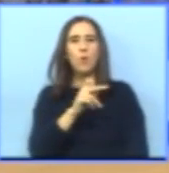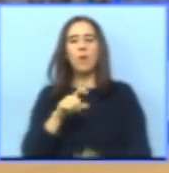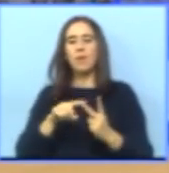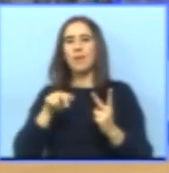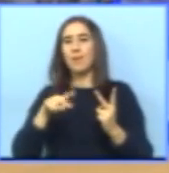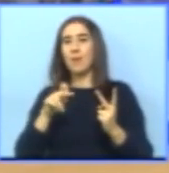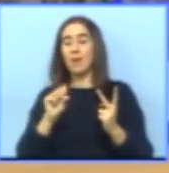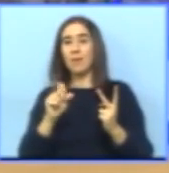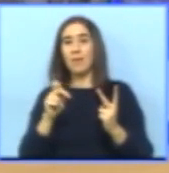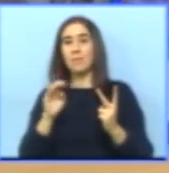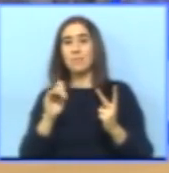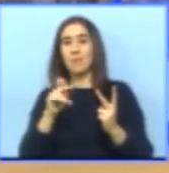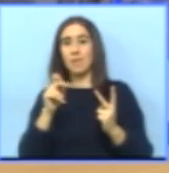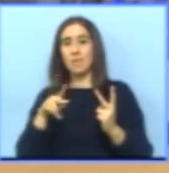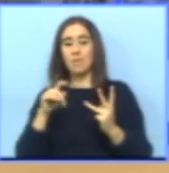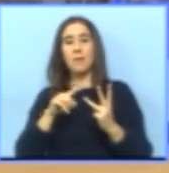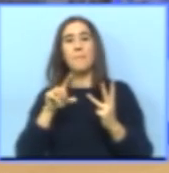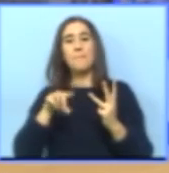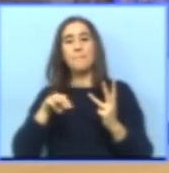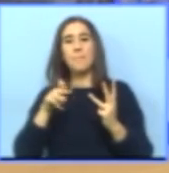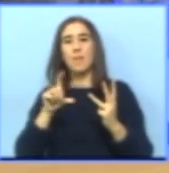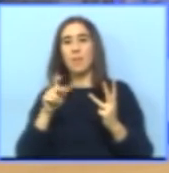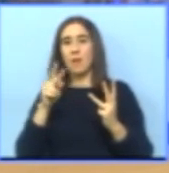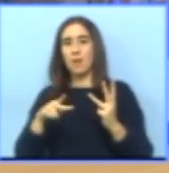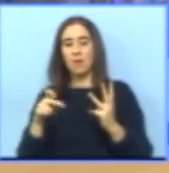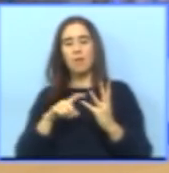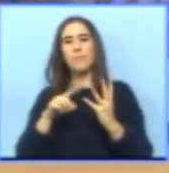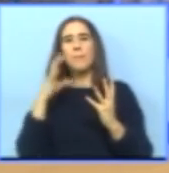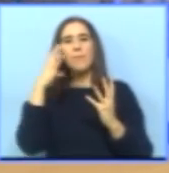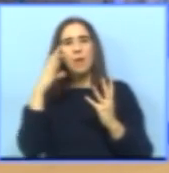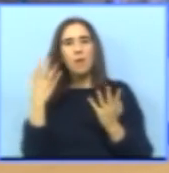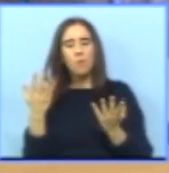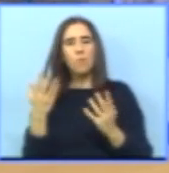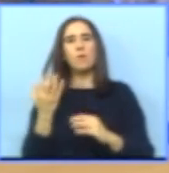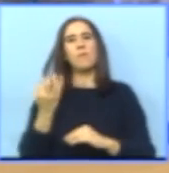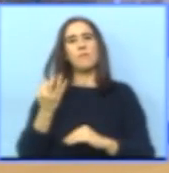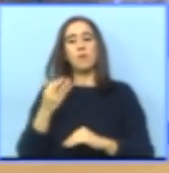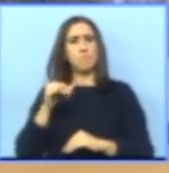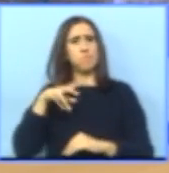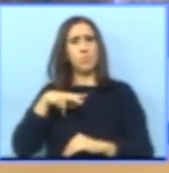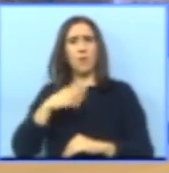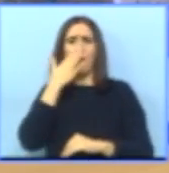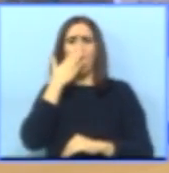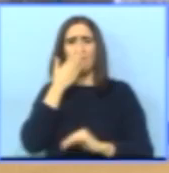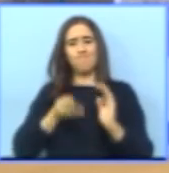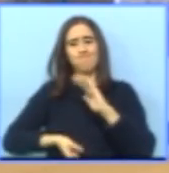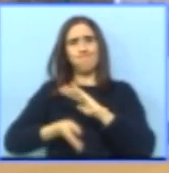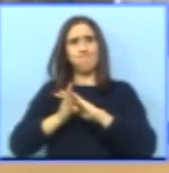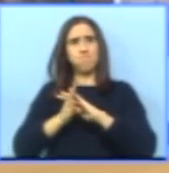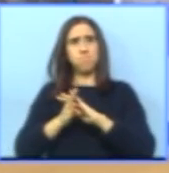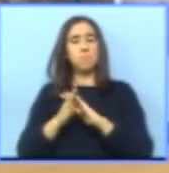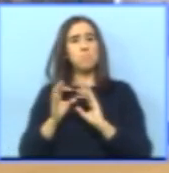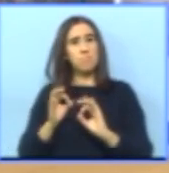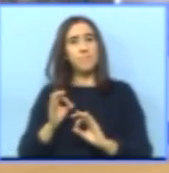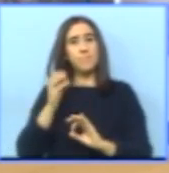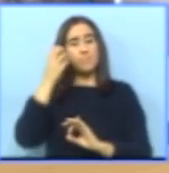Nagasaki, para Malaca, para Macau, e portanto Portugal foi uma espécie de rampa de lançamento. Dom João III foi o